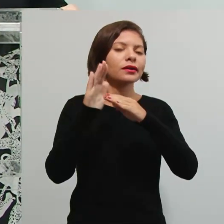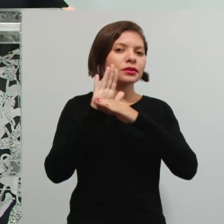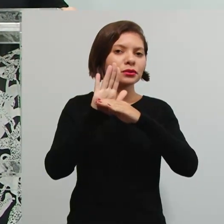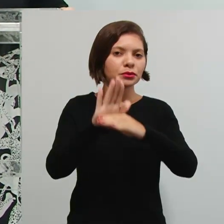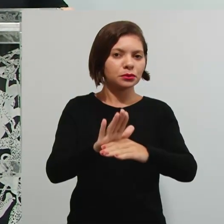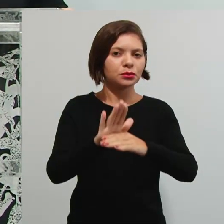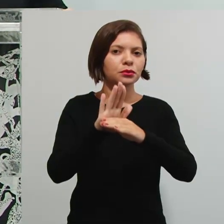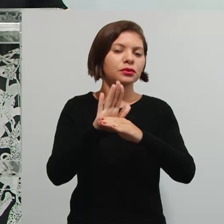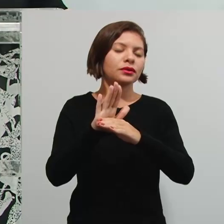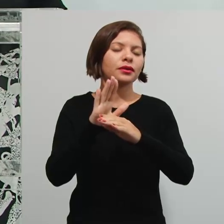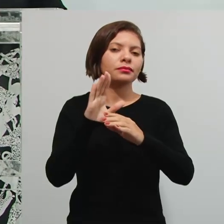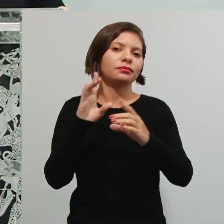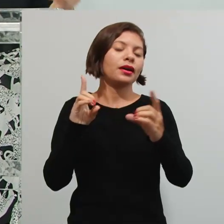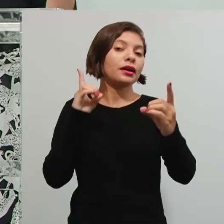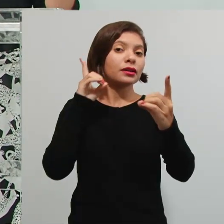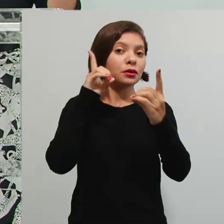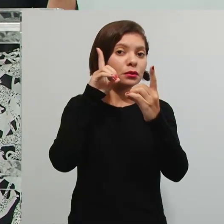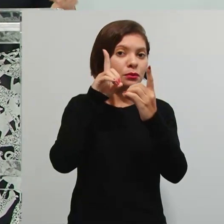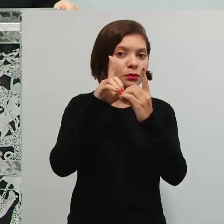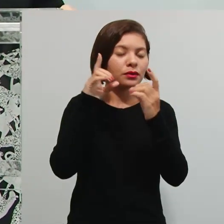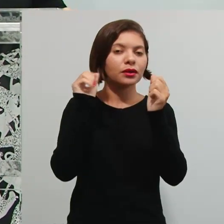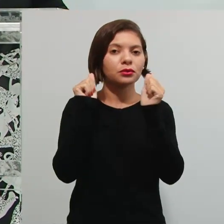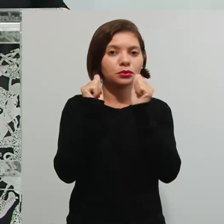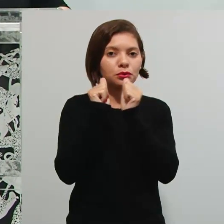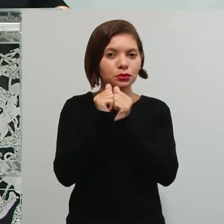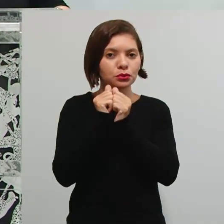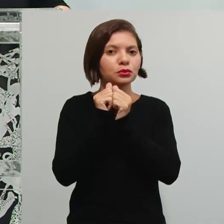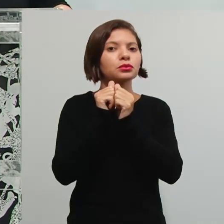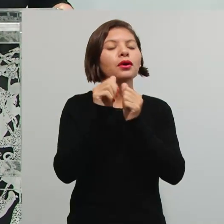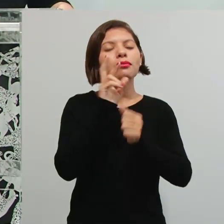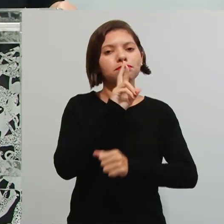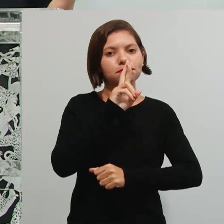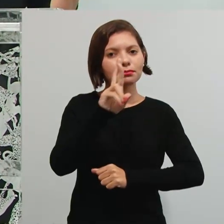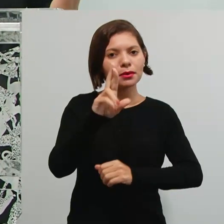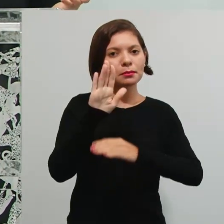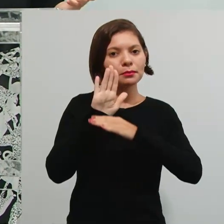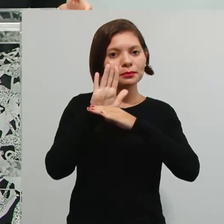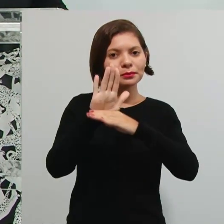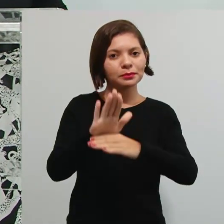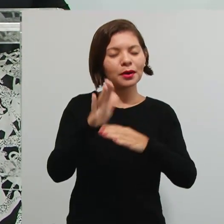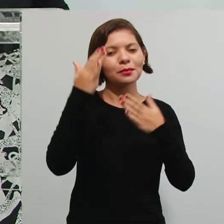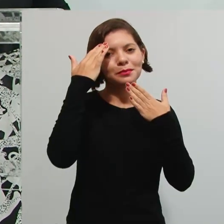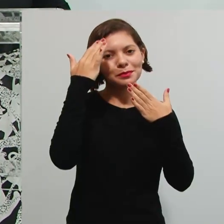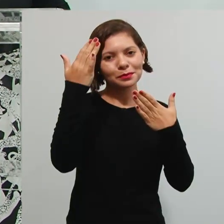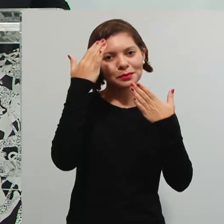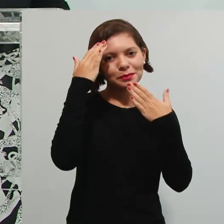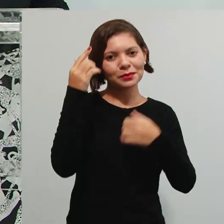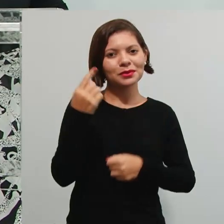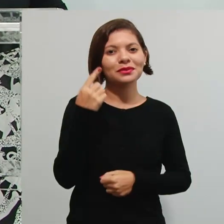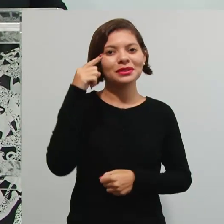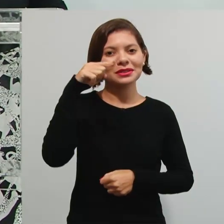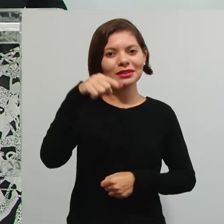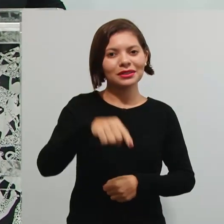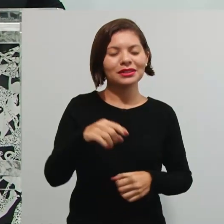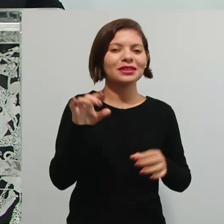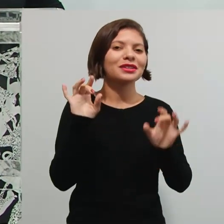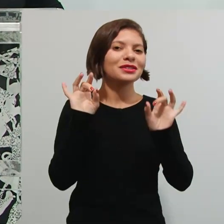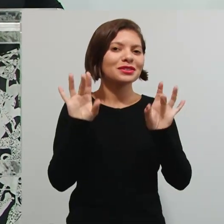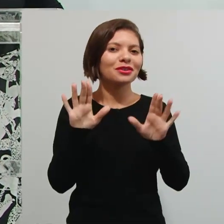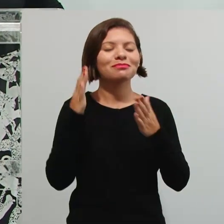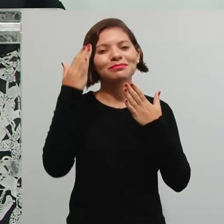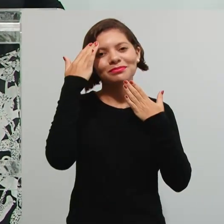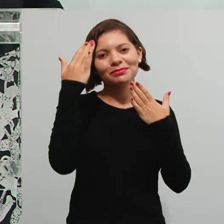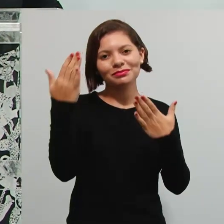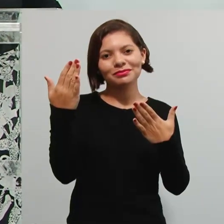dos encontros síncronos, porque a gente vai estar lá para tirar suas dúvidas e agradecer a presença. Por hoje é só. Muito